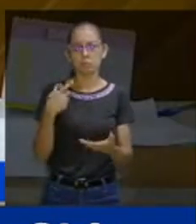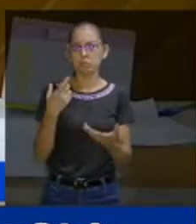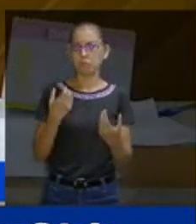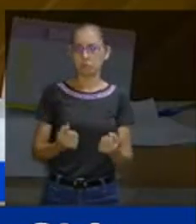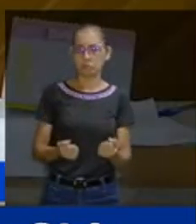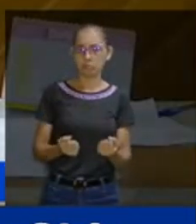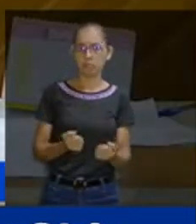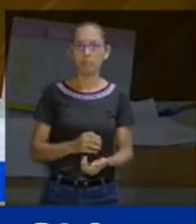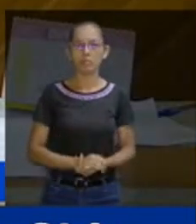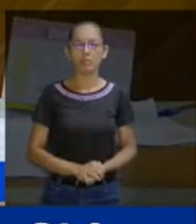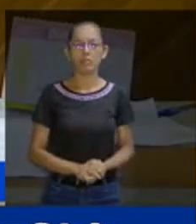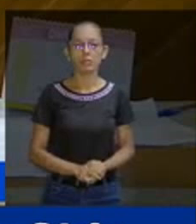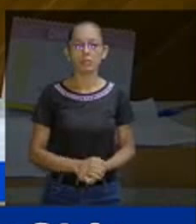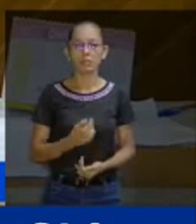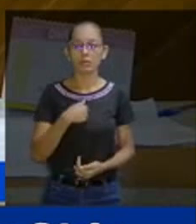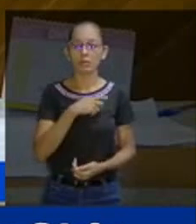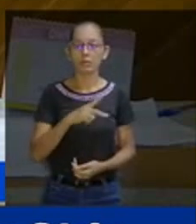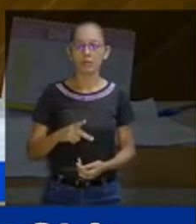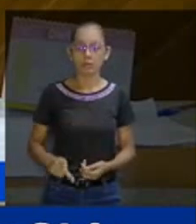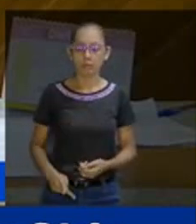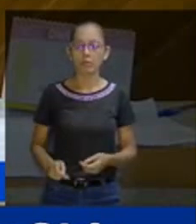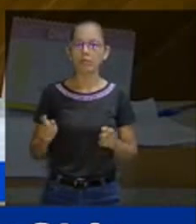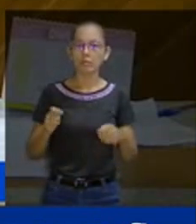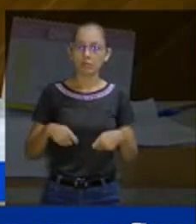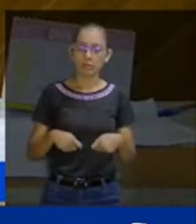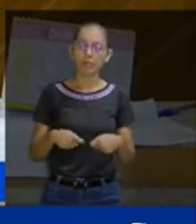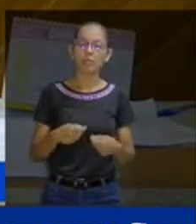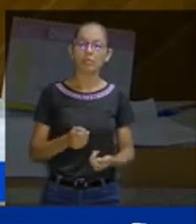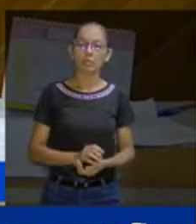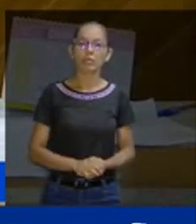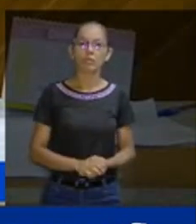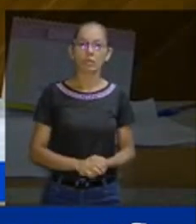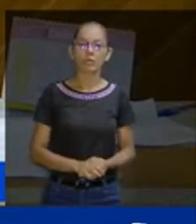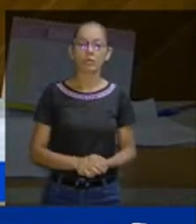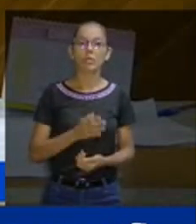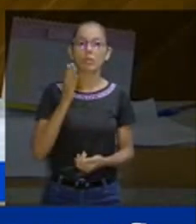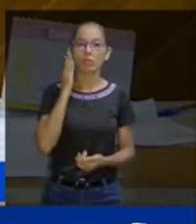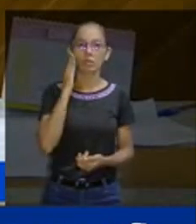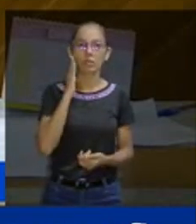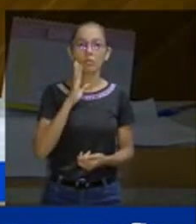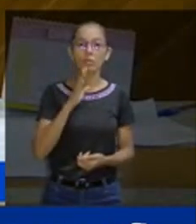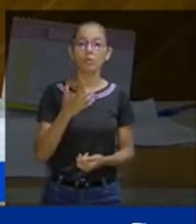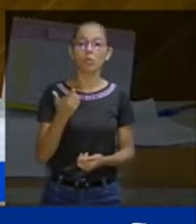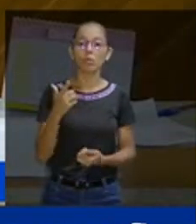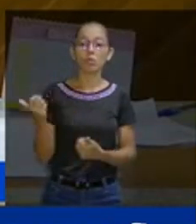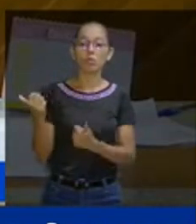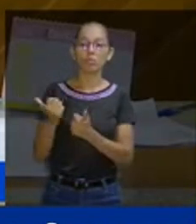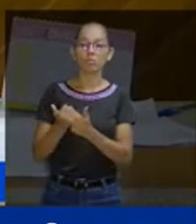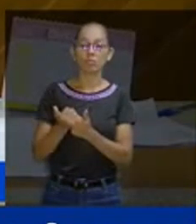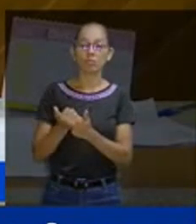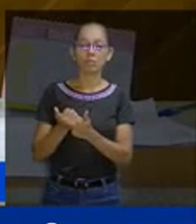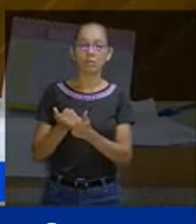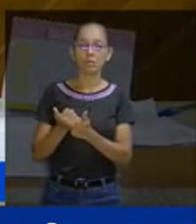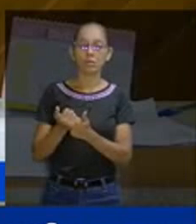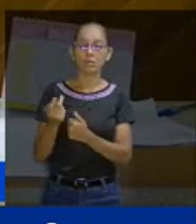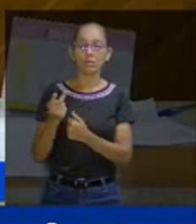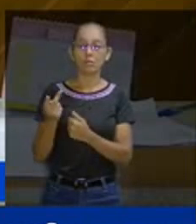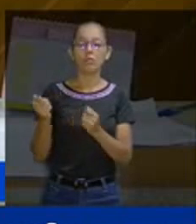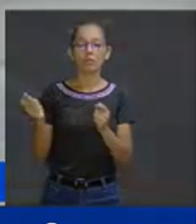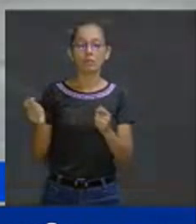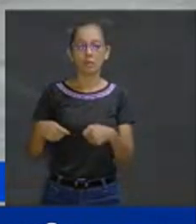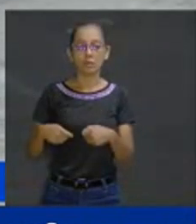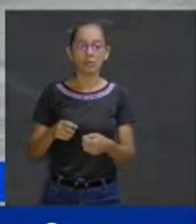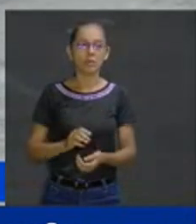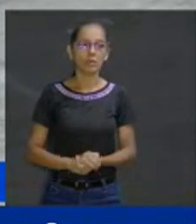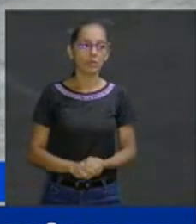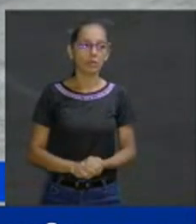plenamente, embora seja o presidente, eu sou mais beneficiado, ao invés do mais, eu sou mais beneficiado. Então é isso que eu quero dizer. Vamos aguardar a decisão de